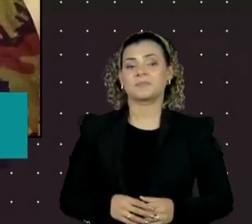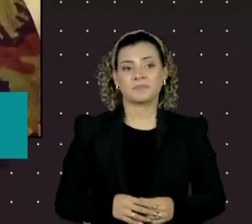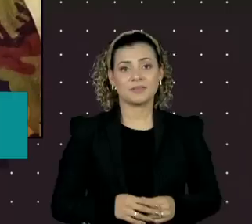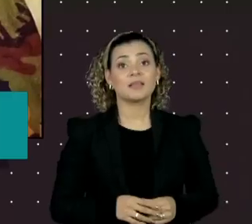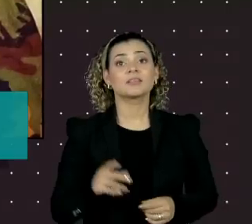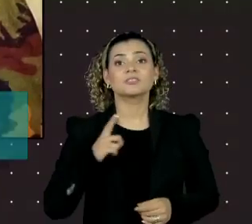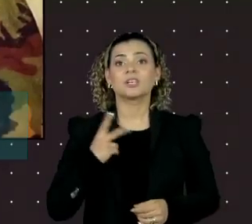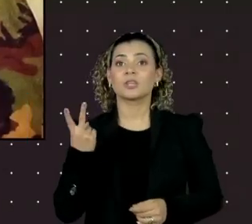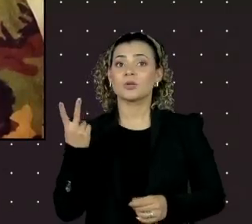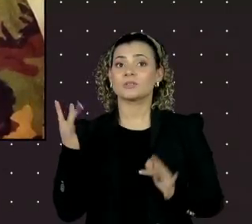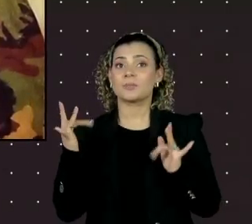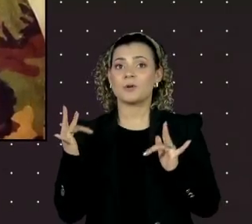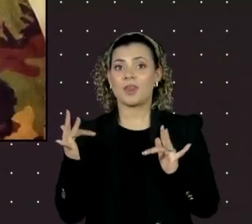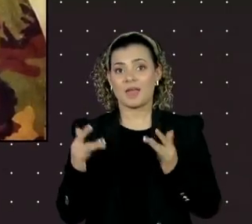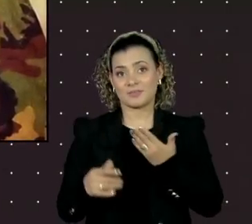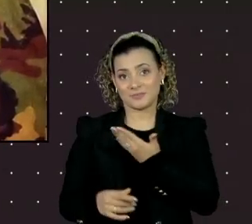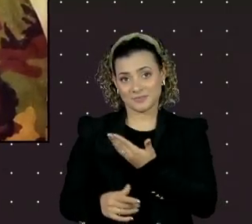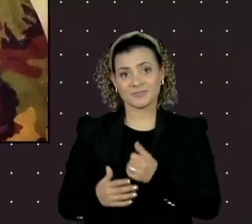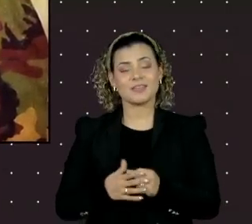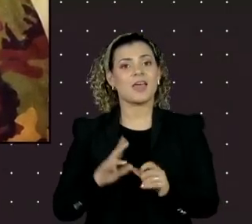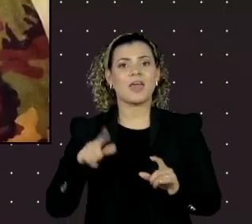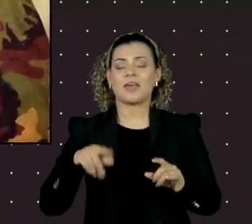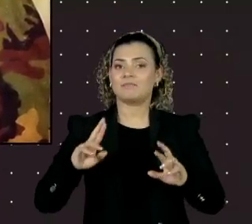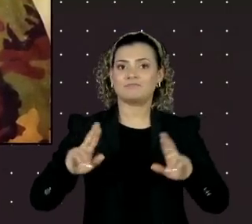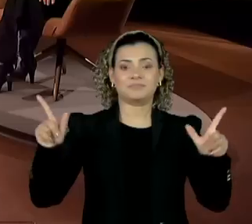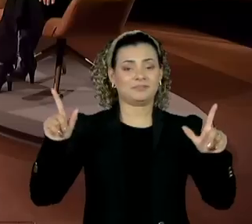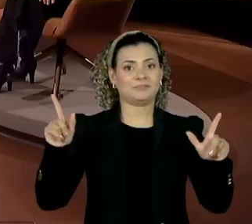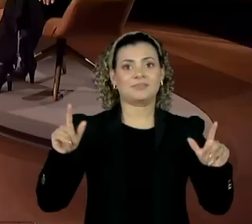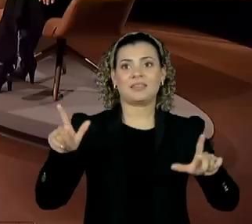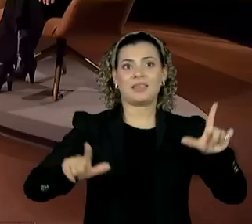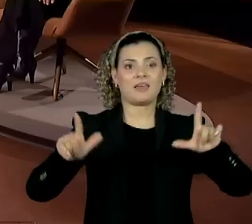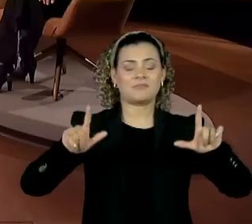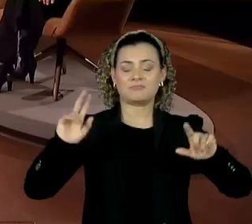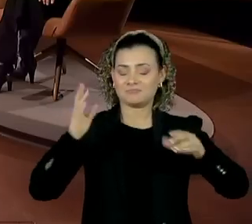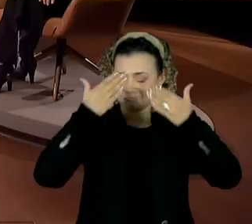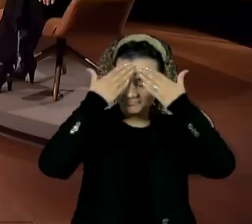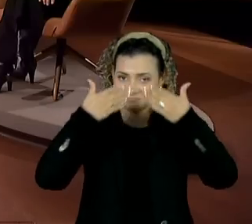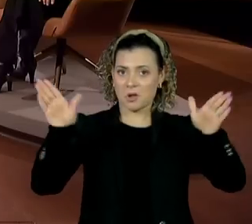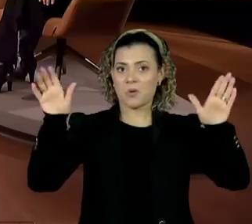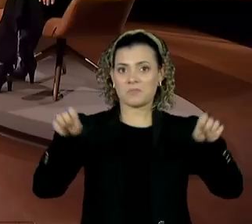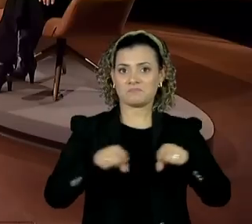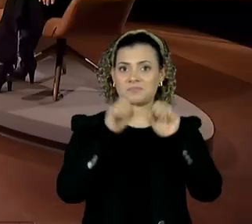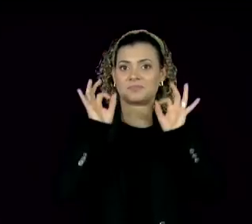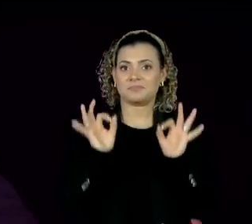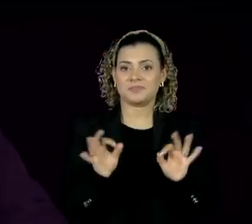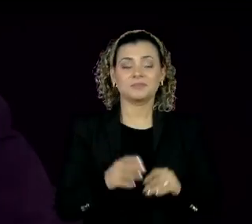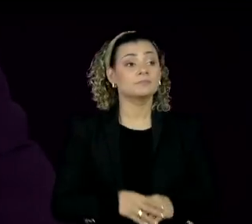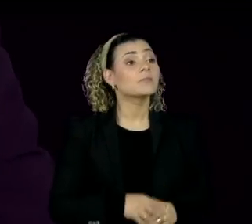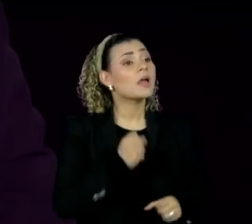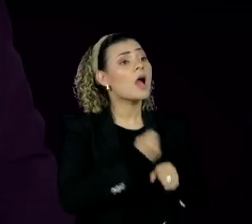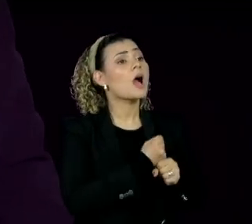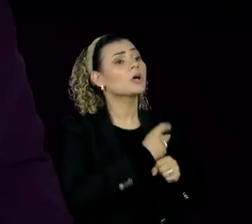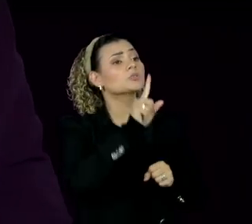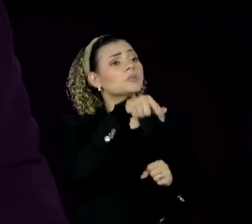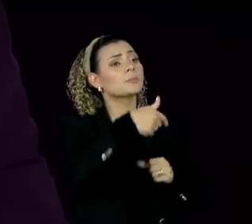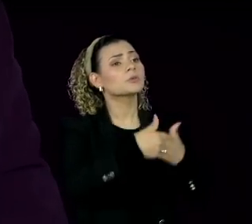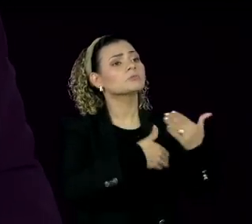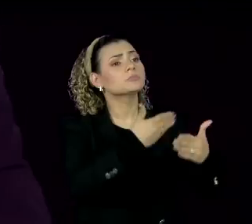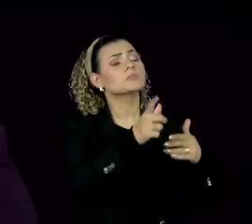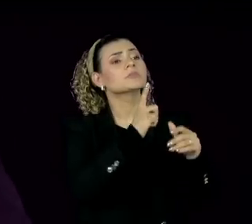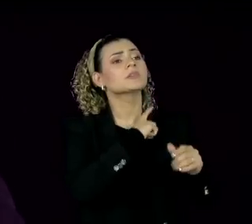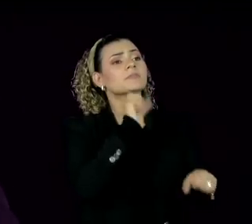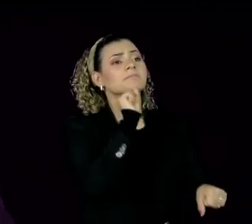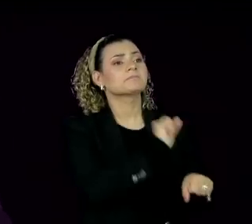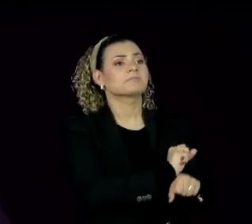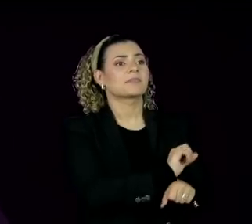2 namorados. Era um negócio revolucionário ali para a TV. Bom, aí, poucos anos depois, teve aquela parada da